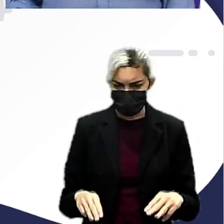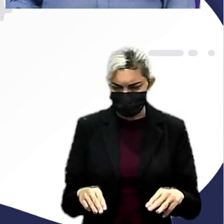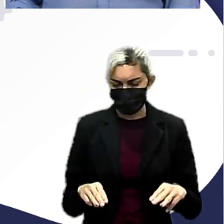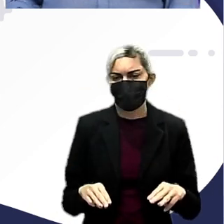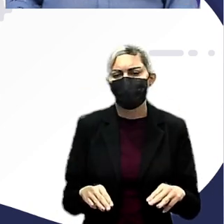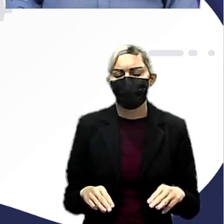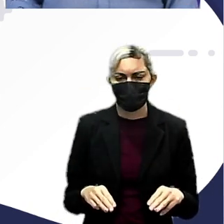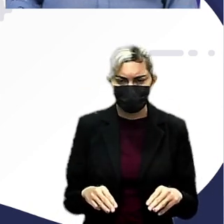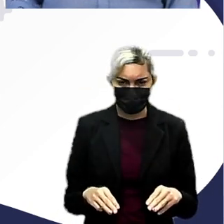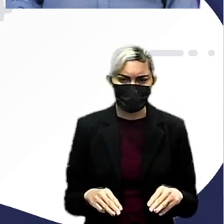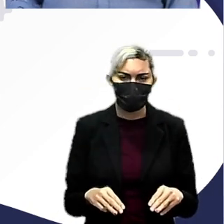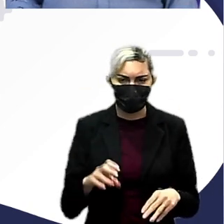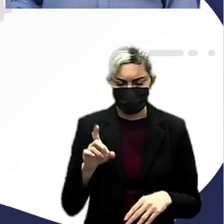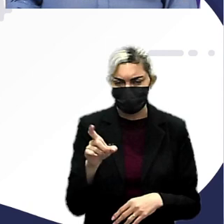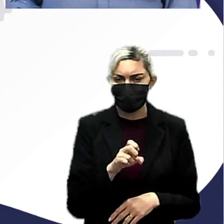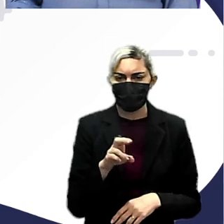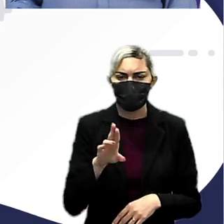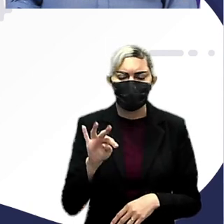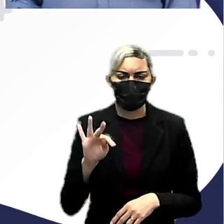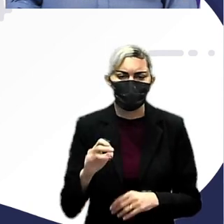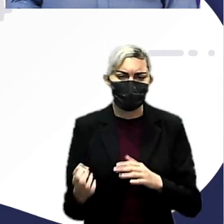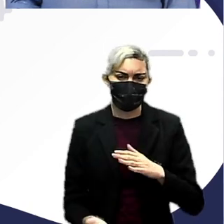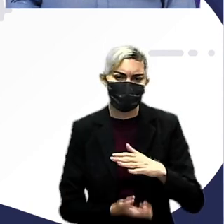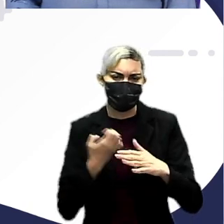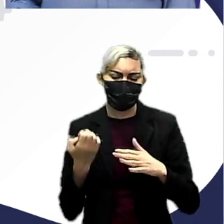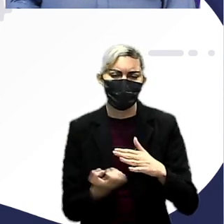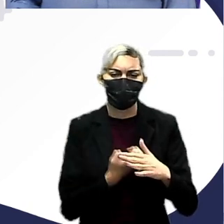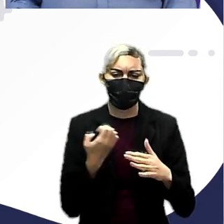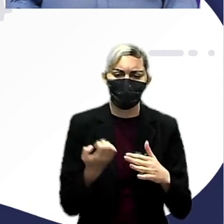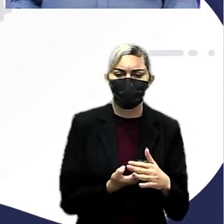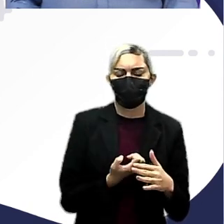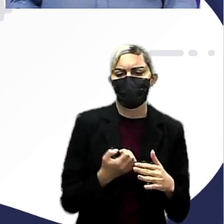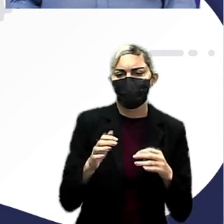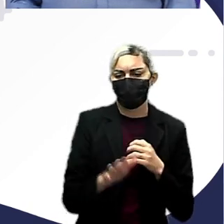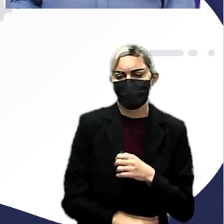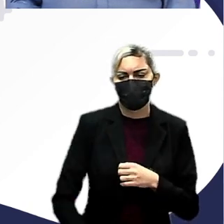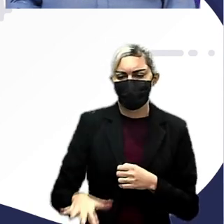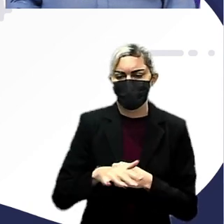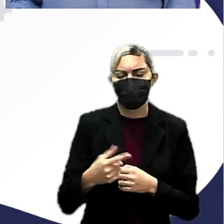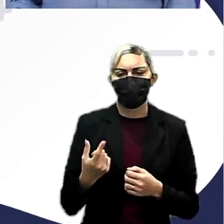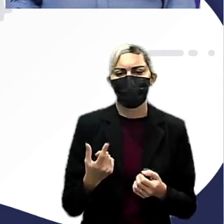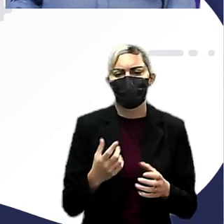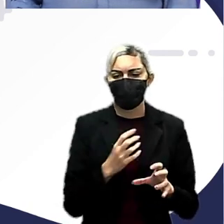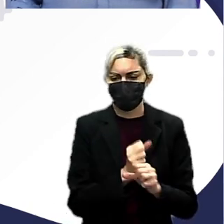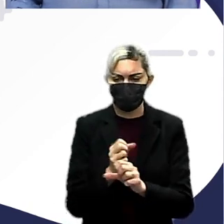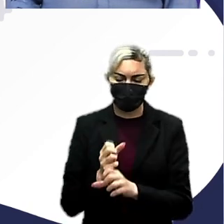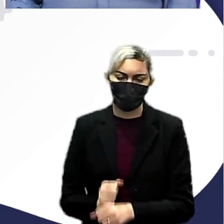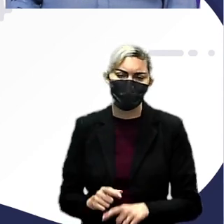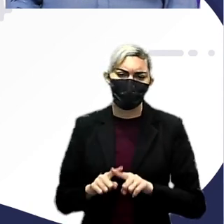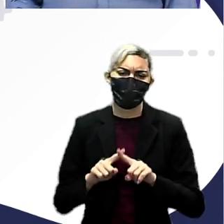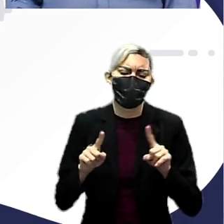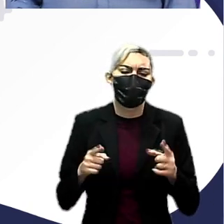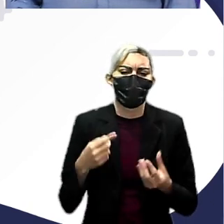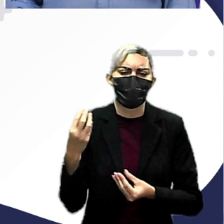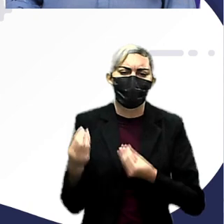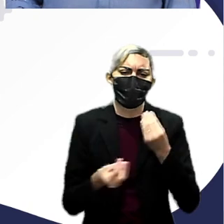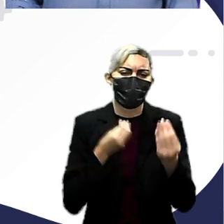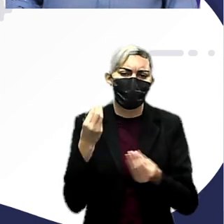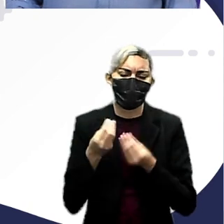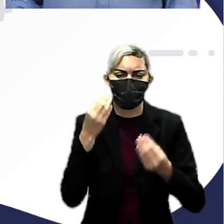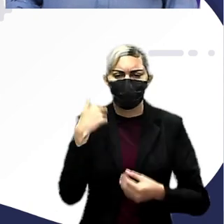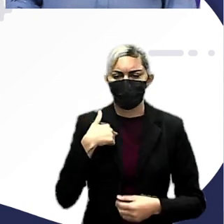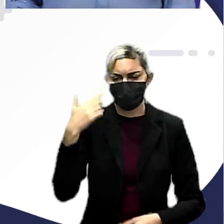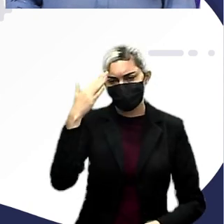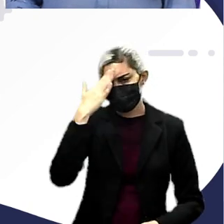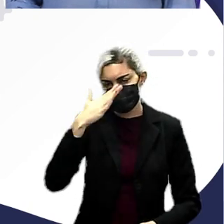diretor executivo de uma empresa que atua na área de finanças, mas como é que eu vou